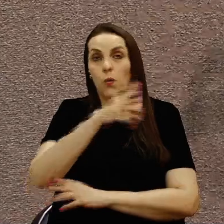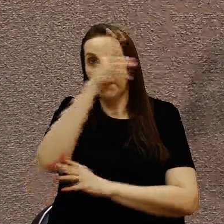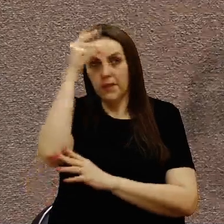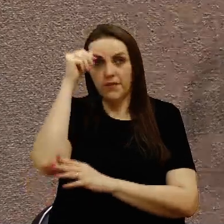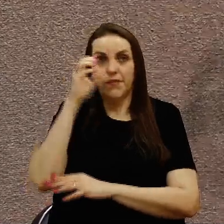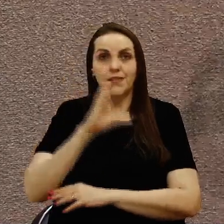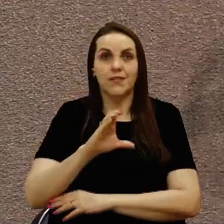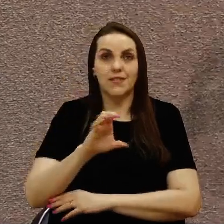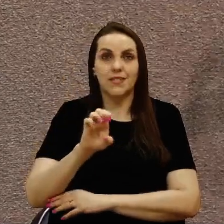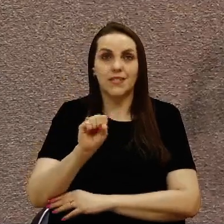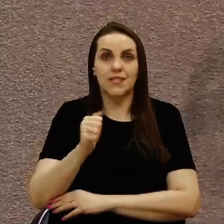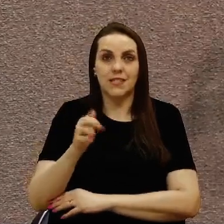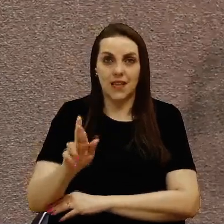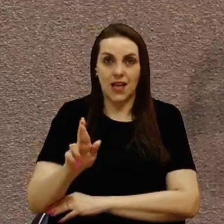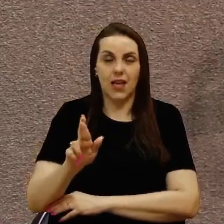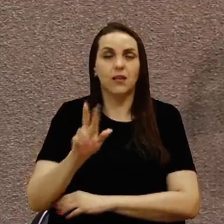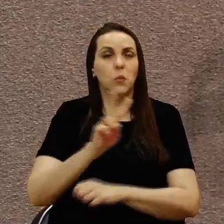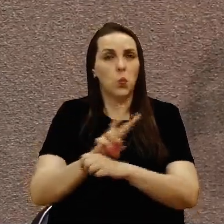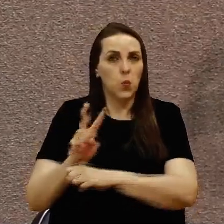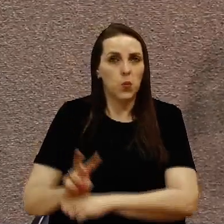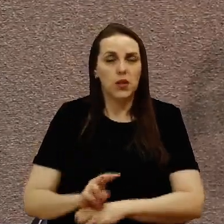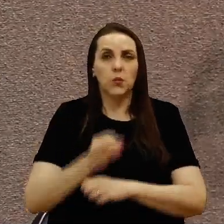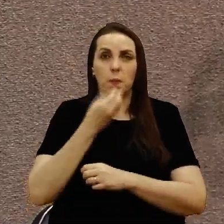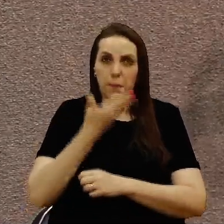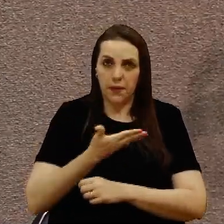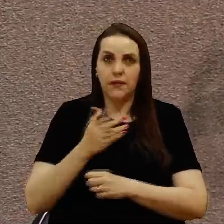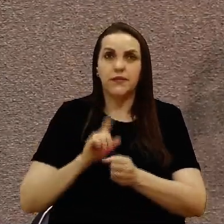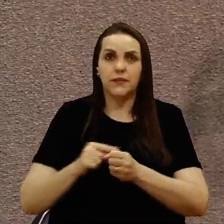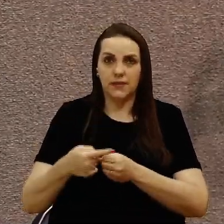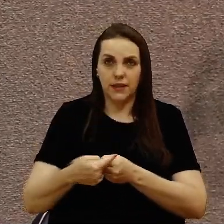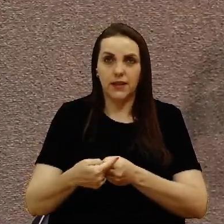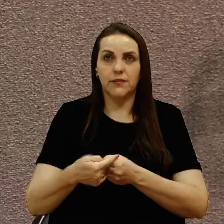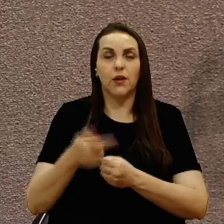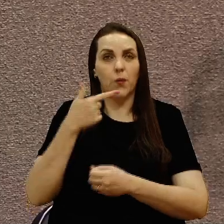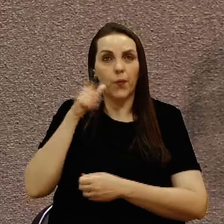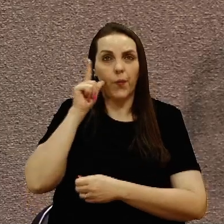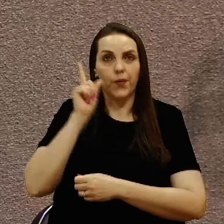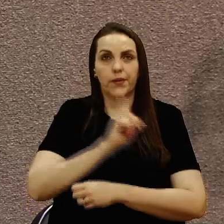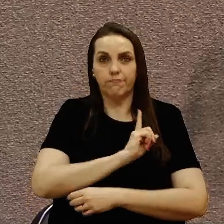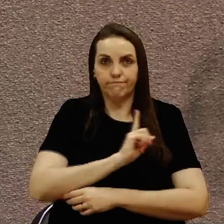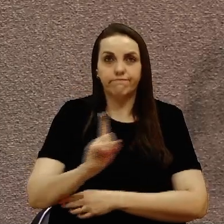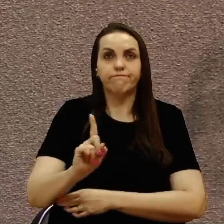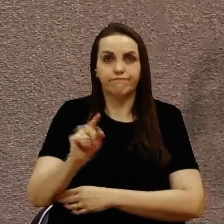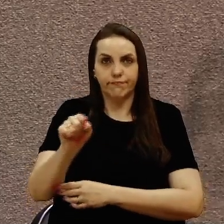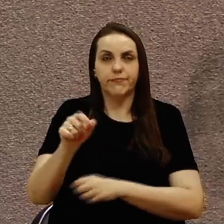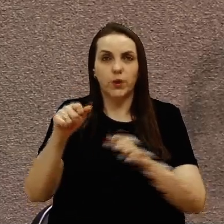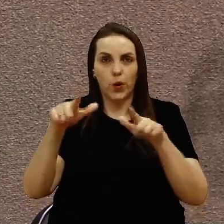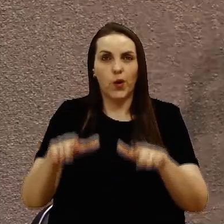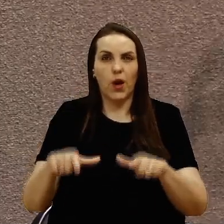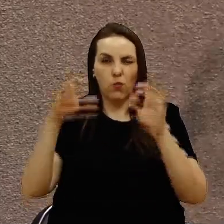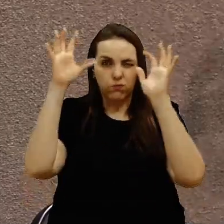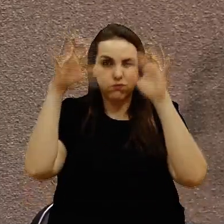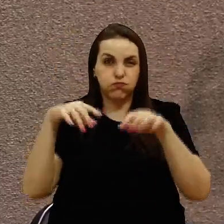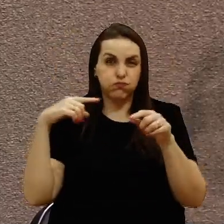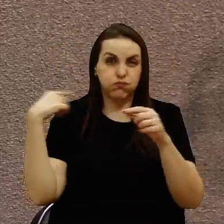bem daquela cidade e ontem estava prontamente no local após aquela tempestade gravíssima que passou pela nossa